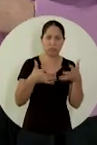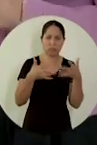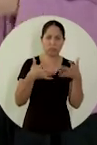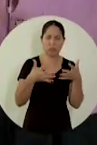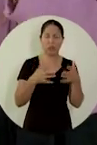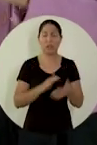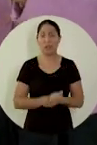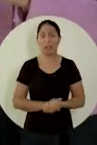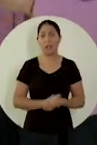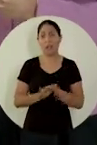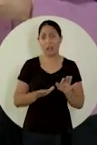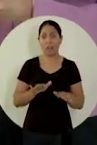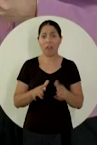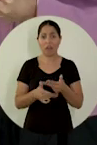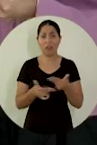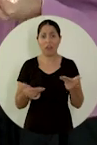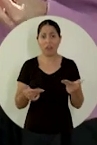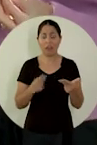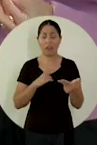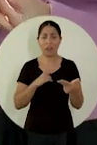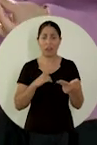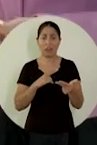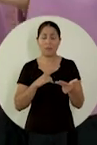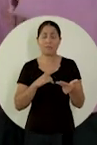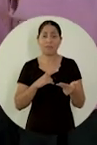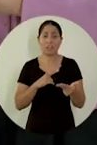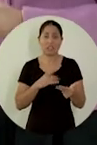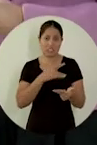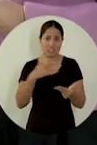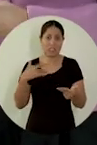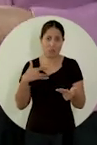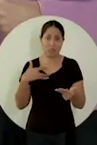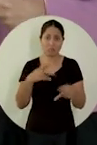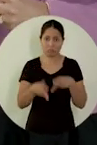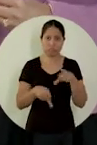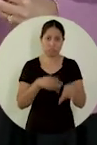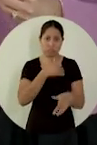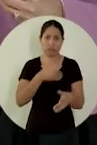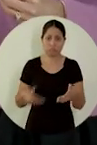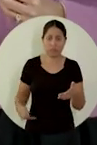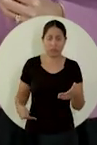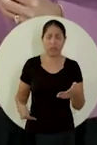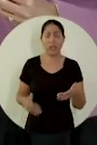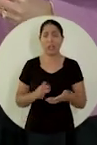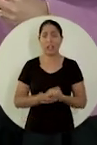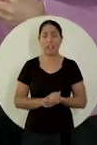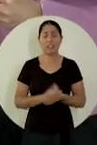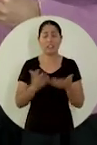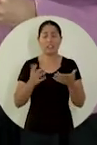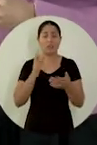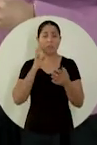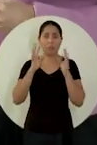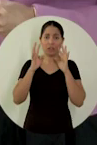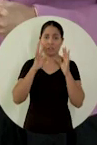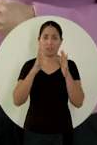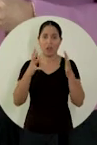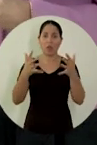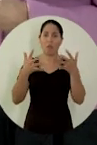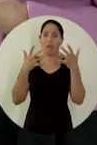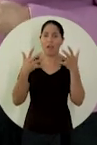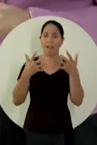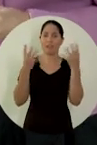temos, evidentemente, uma ligação muito íntima entre a poluição do ar e a saúde pública. Então, manter um